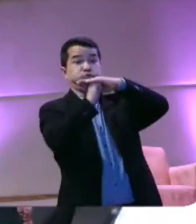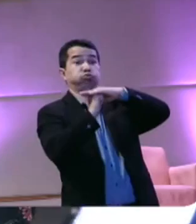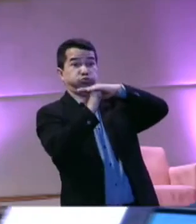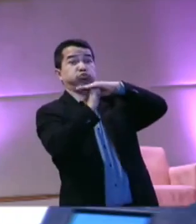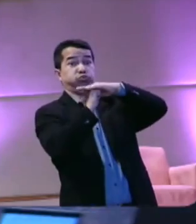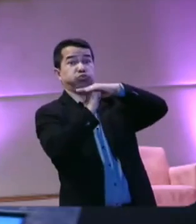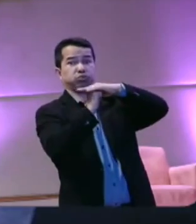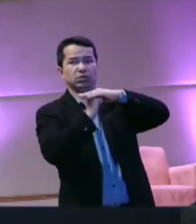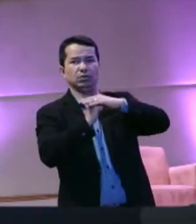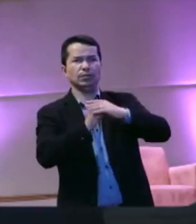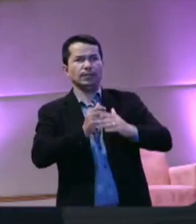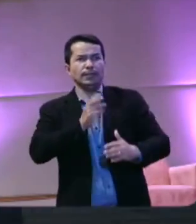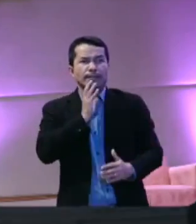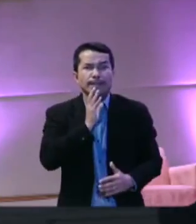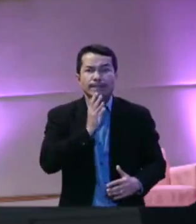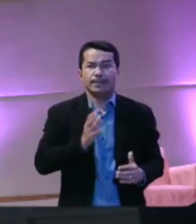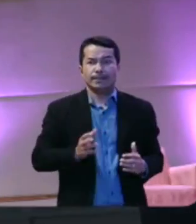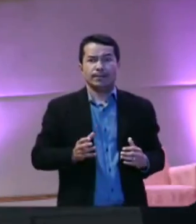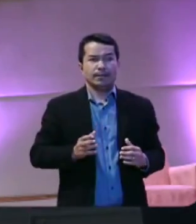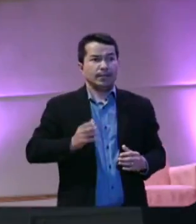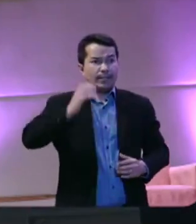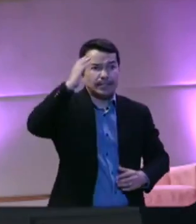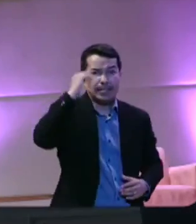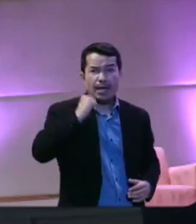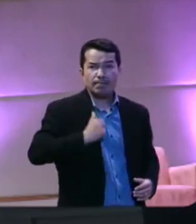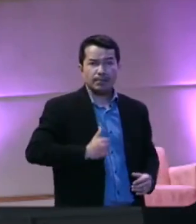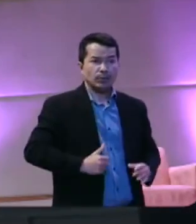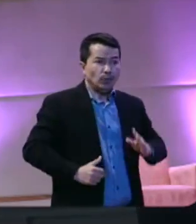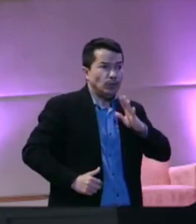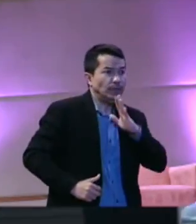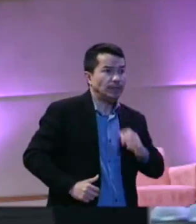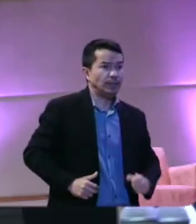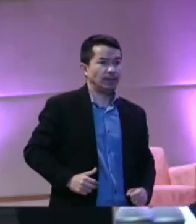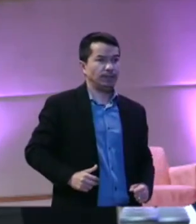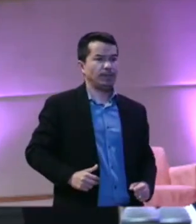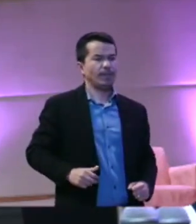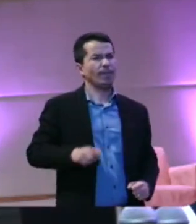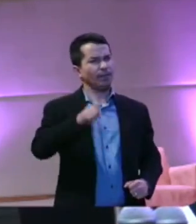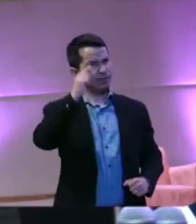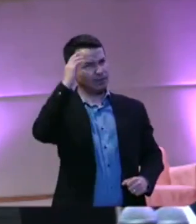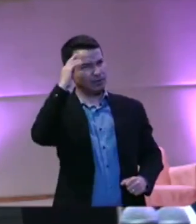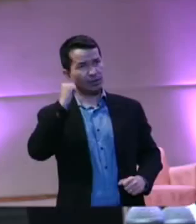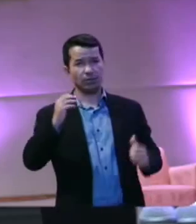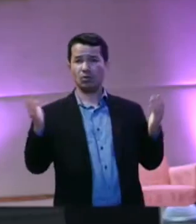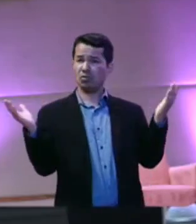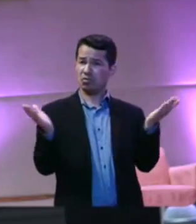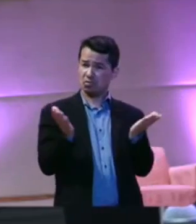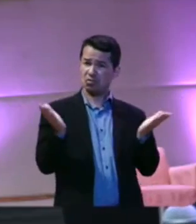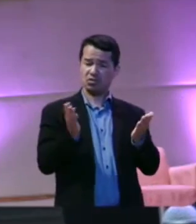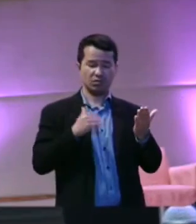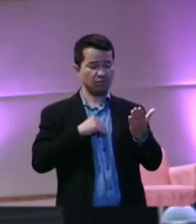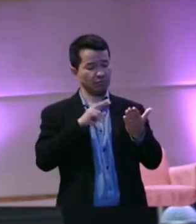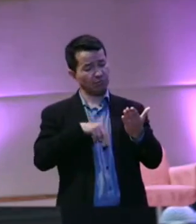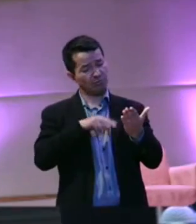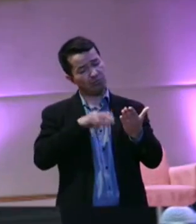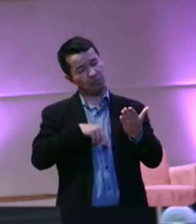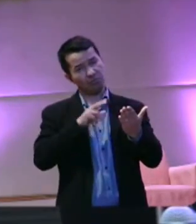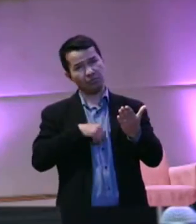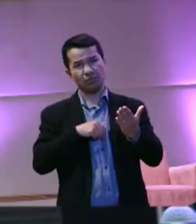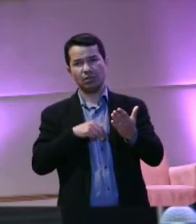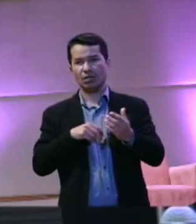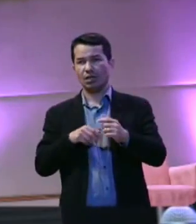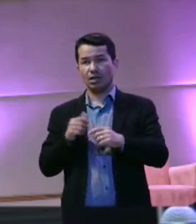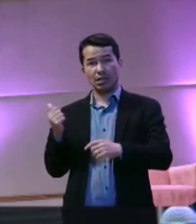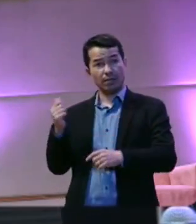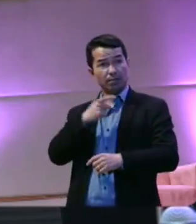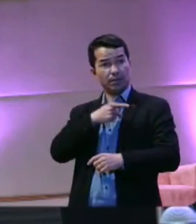falou sobre isso. E por que eu estou falando isso? Porque a palavra estava pronta, impressa, e eu li aquilo e eu dava glórias.